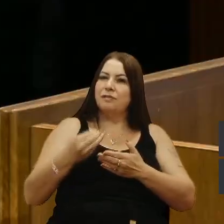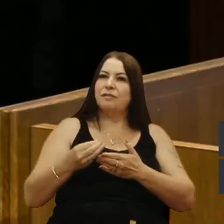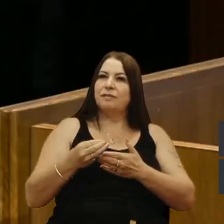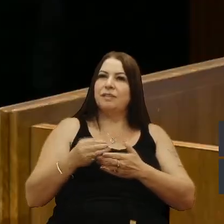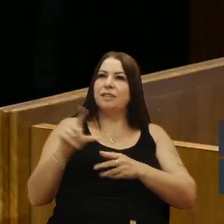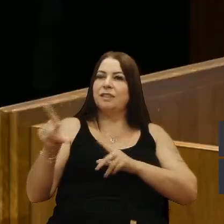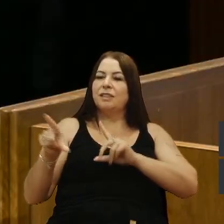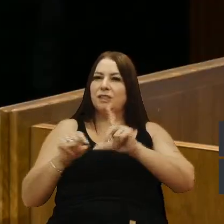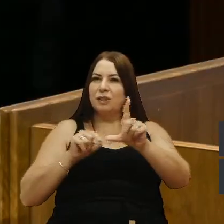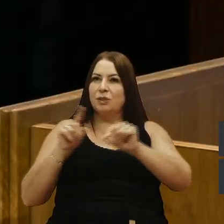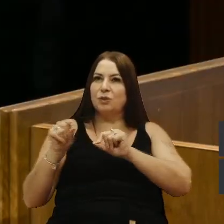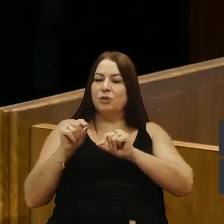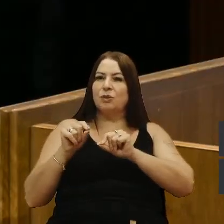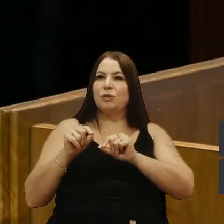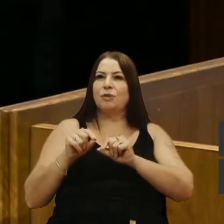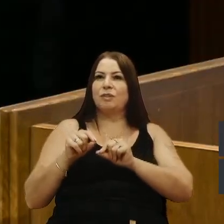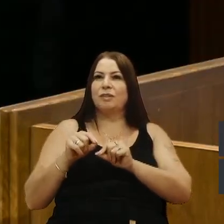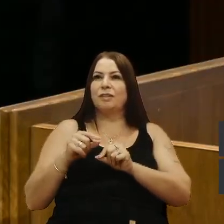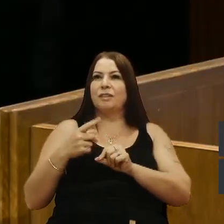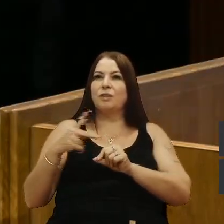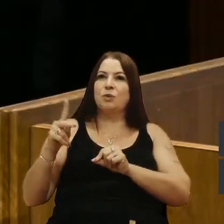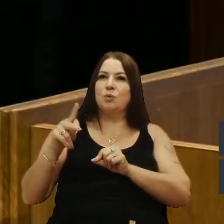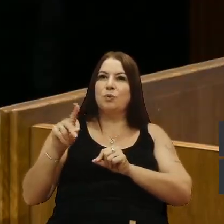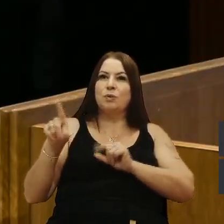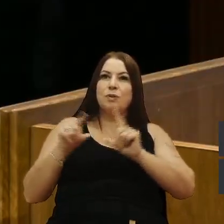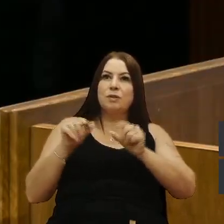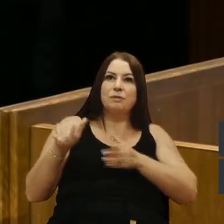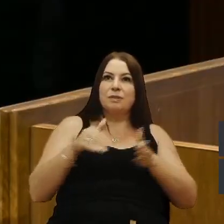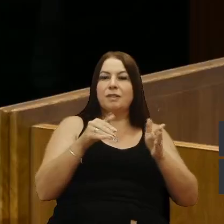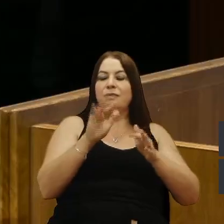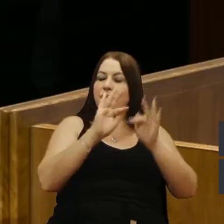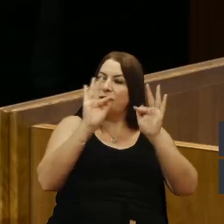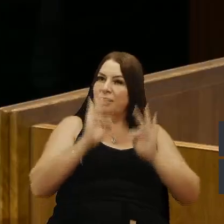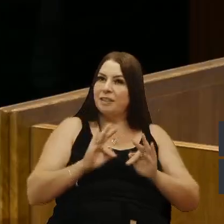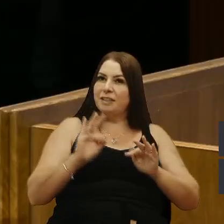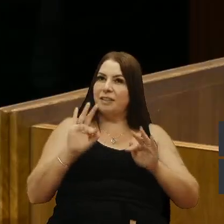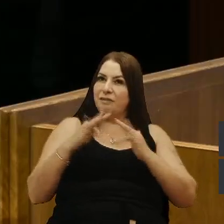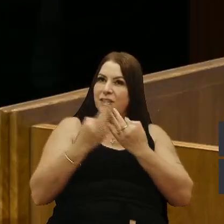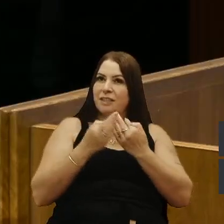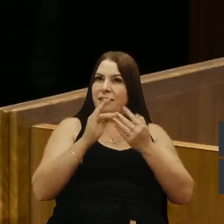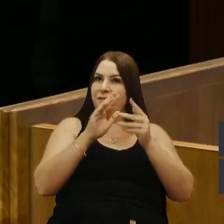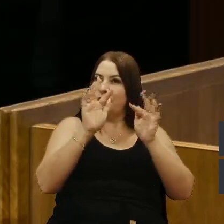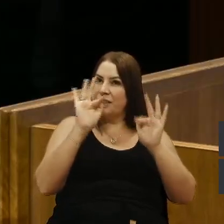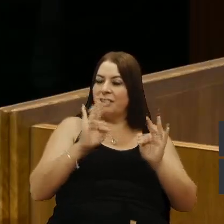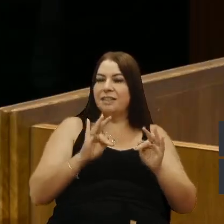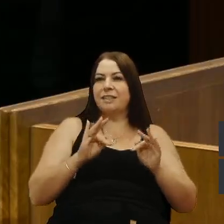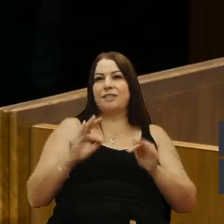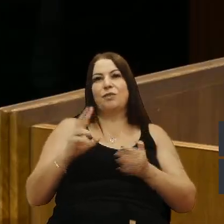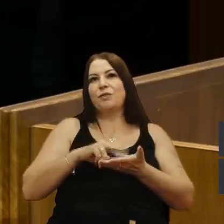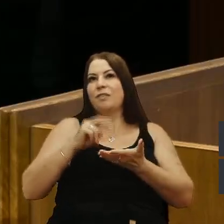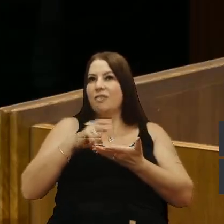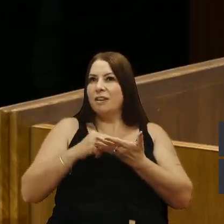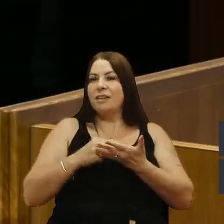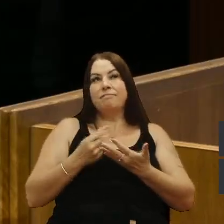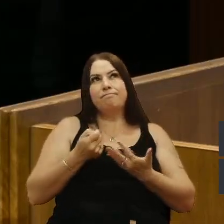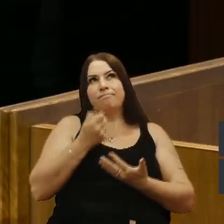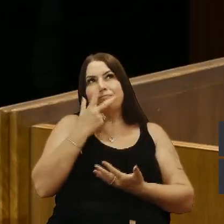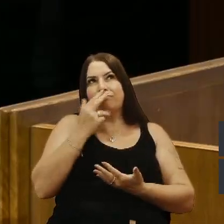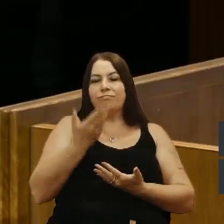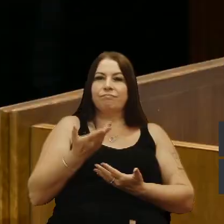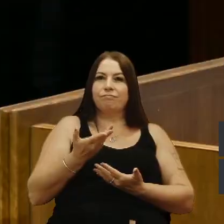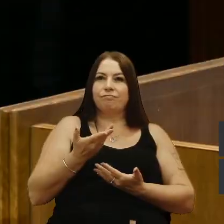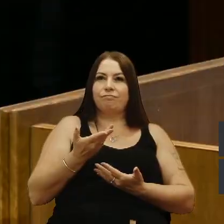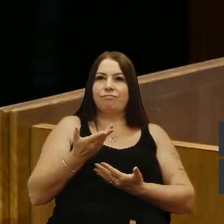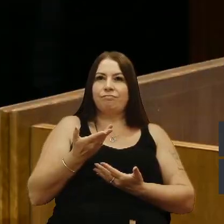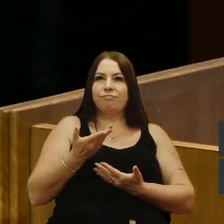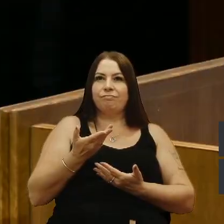escolhem as suas definições. Fico muito feliz, a família toda alegre, todo muito feliz. Parece, vai